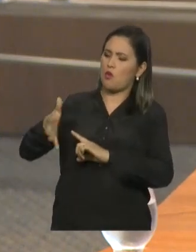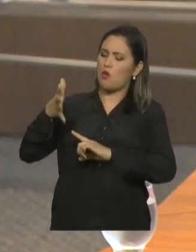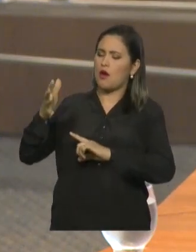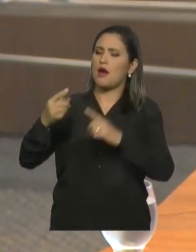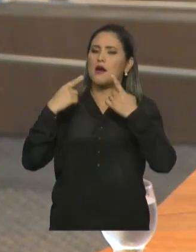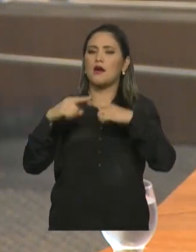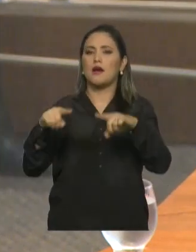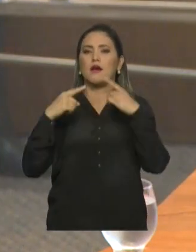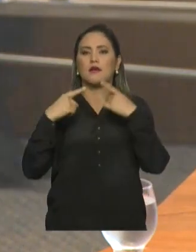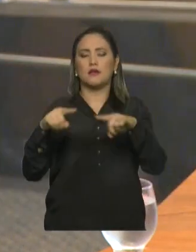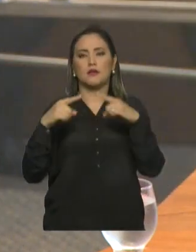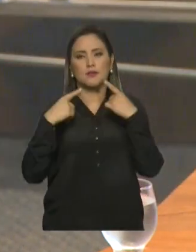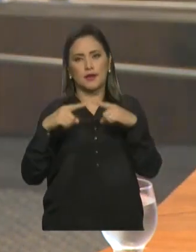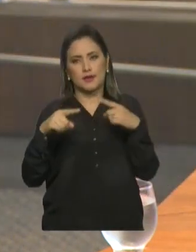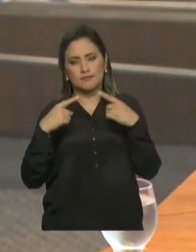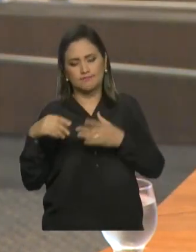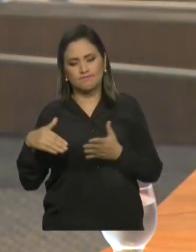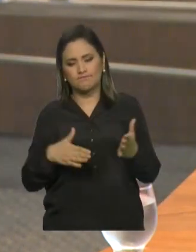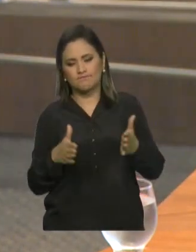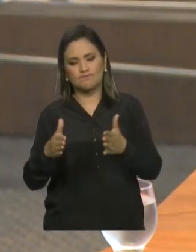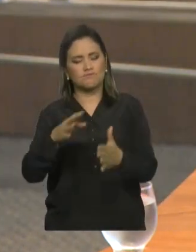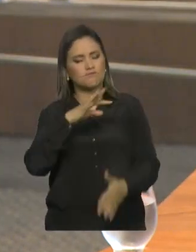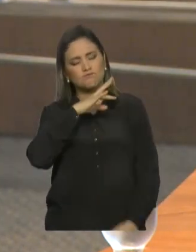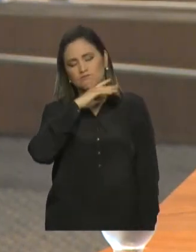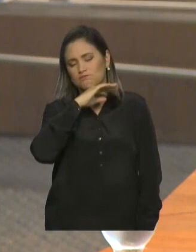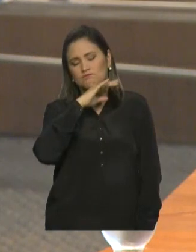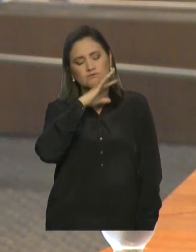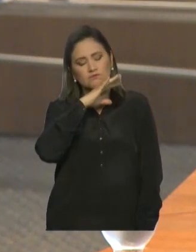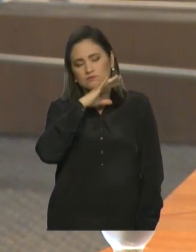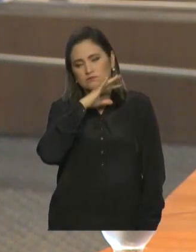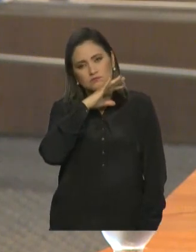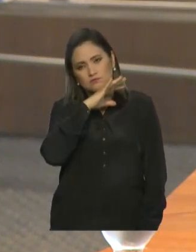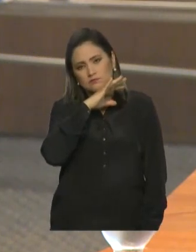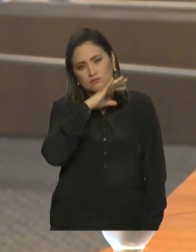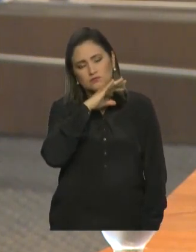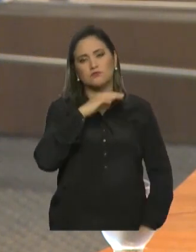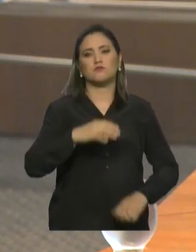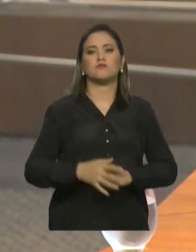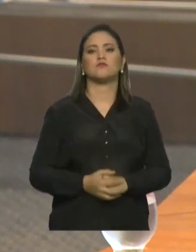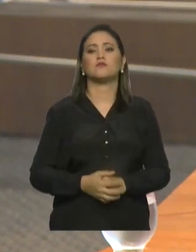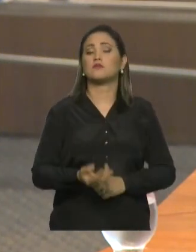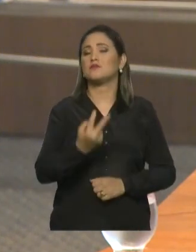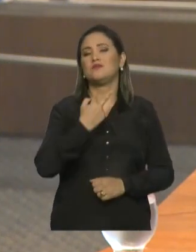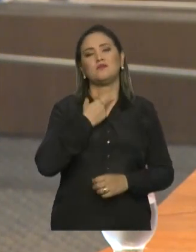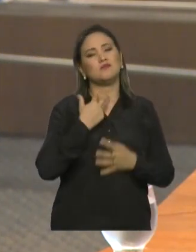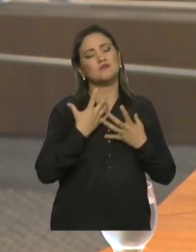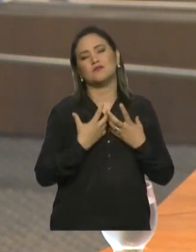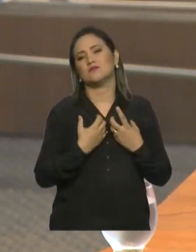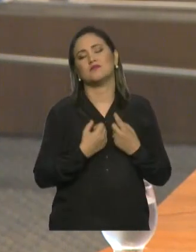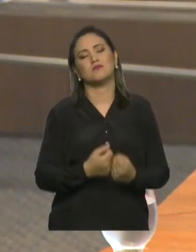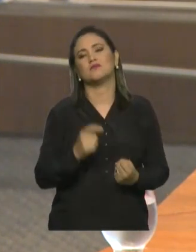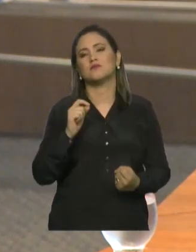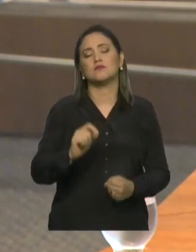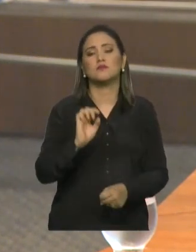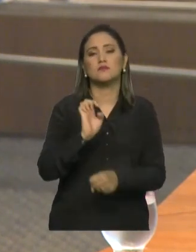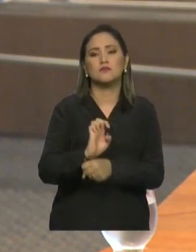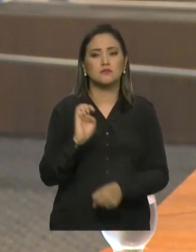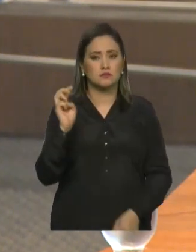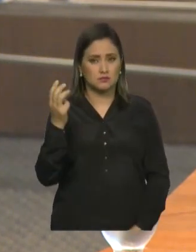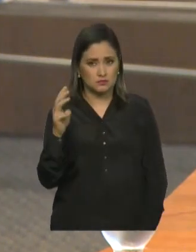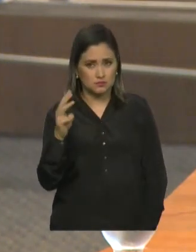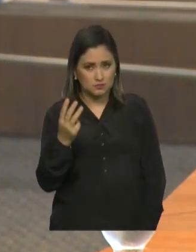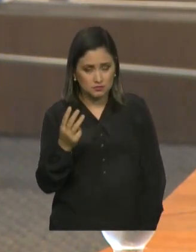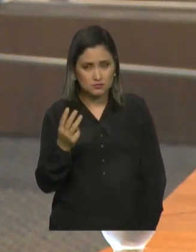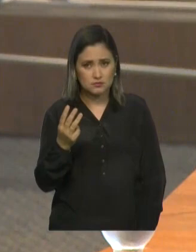precariedade das nossas rodovias. É inadmissível que no estado do Maranhão, um estado